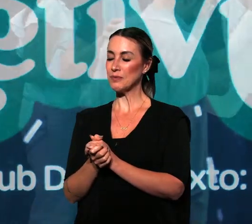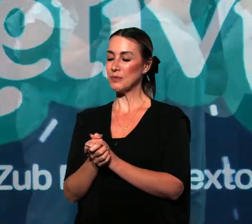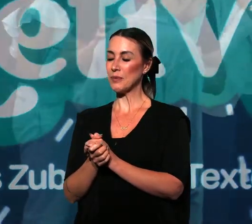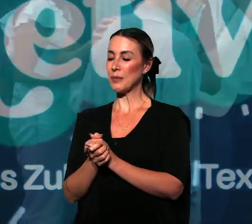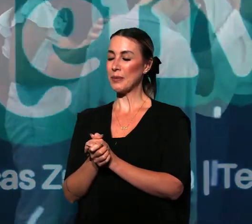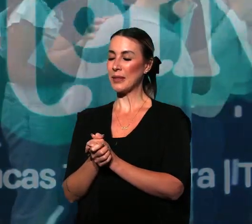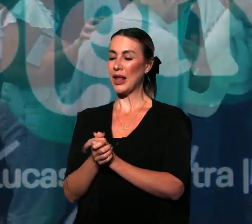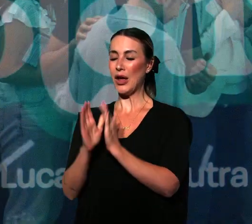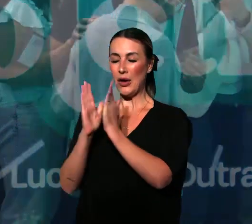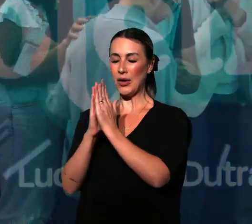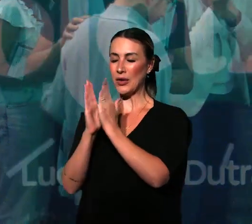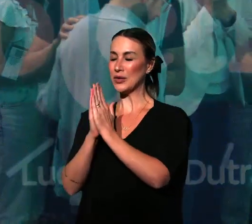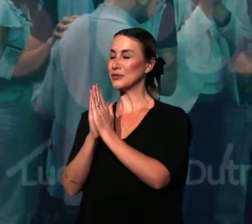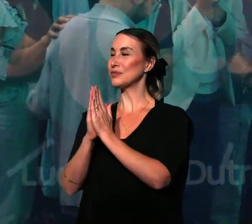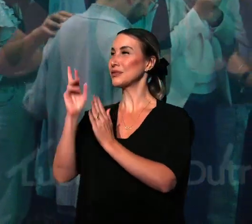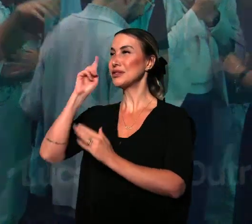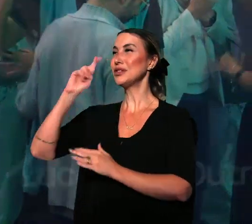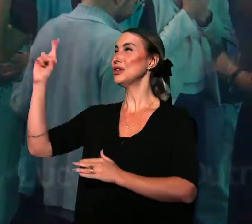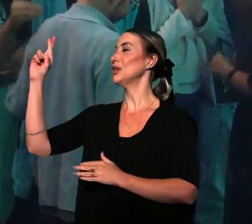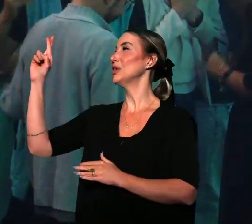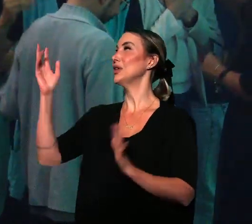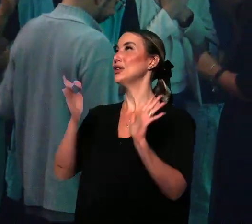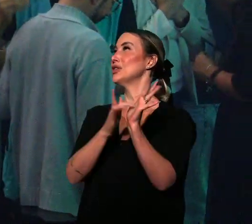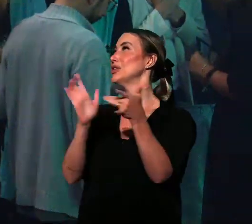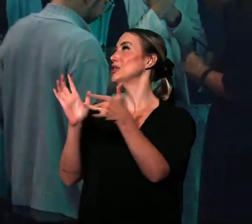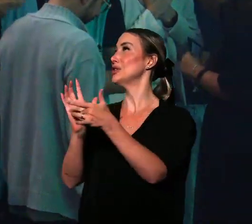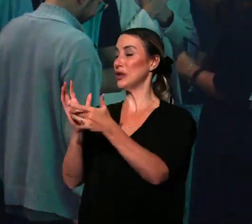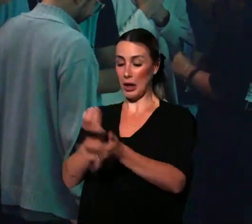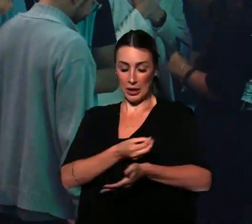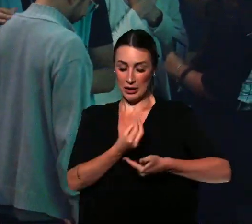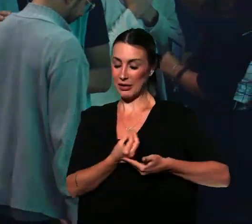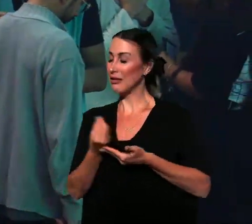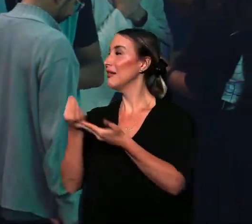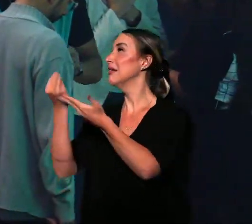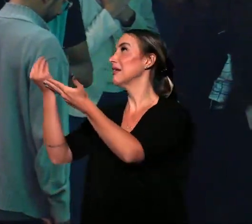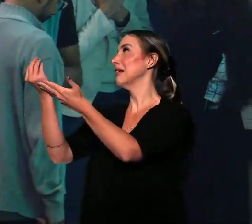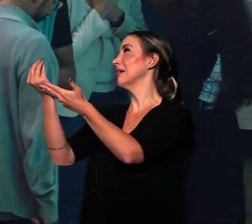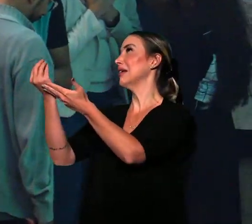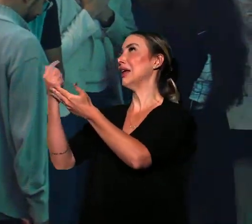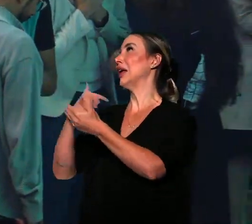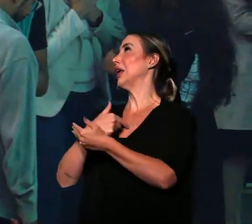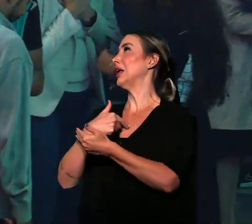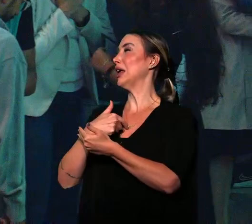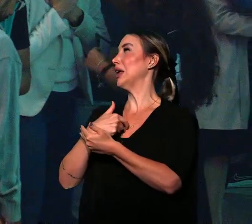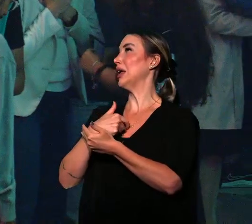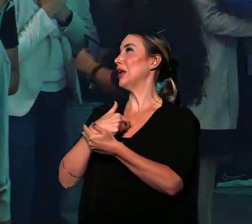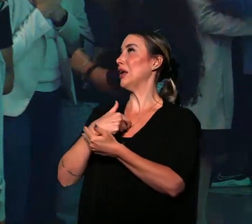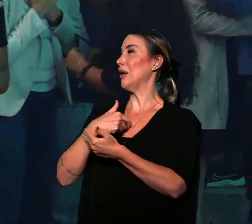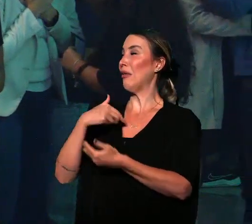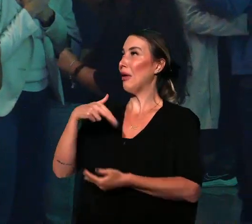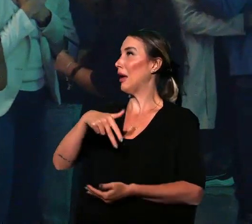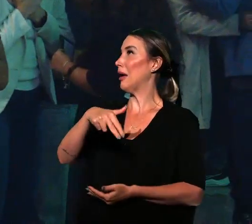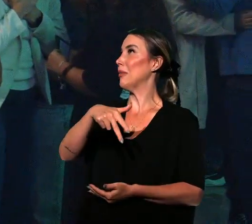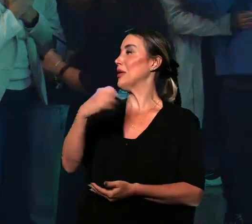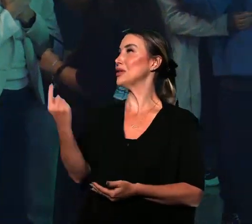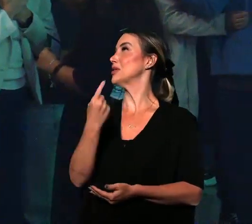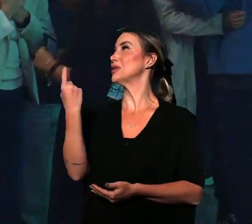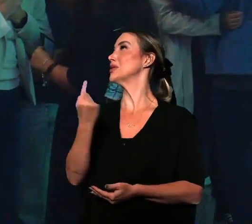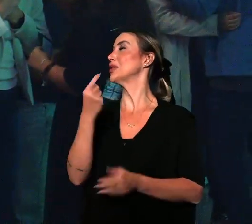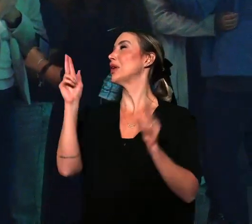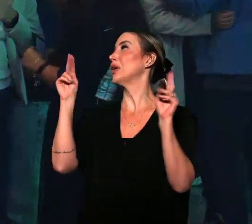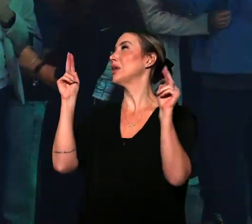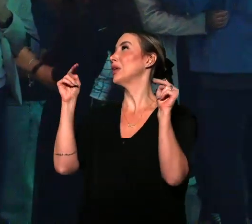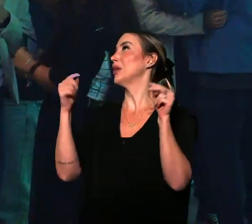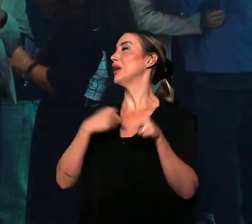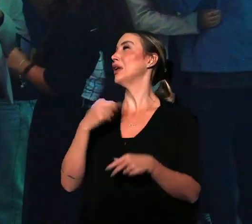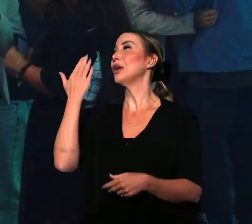assim: Senhor Jesus, eu entrego minha vida ao Senhor hoje nesse lugar. Que eu nunca mais ande sozinho, como o pastor estava falando. Que eu possa entender as direções